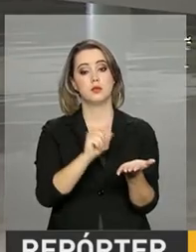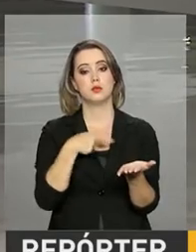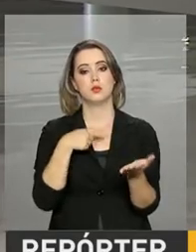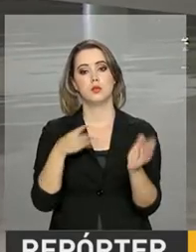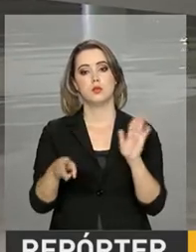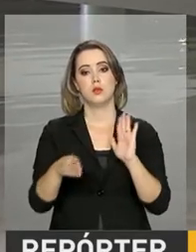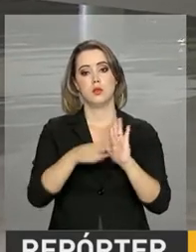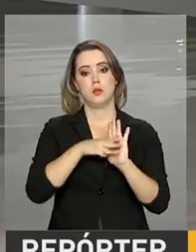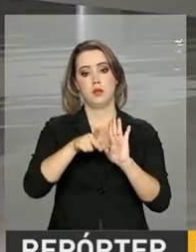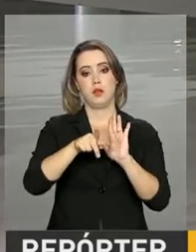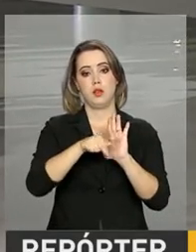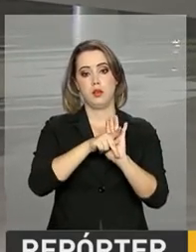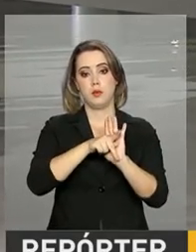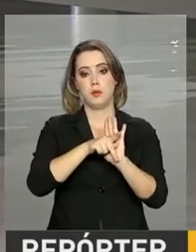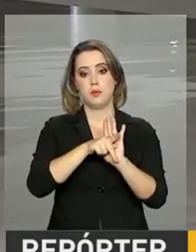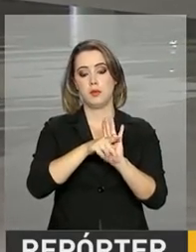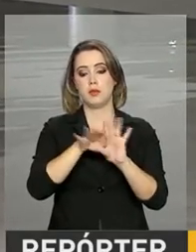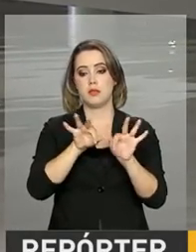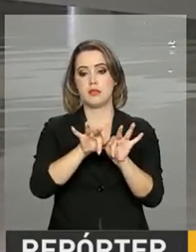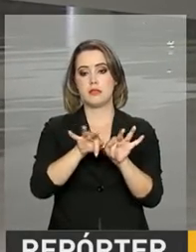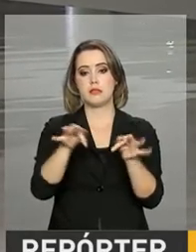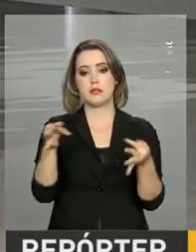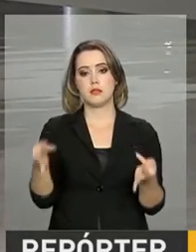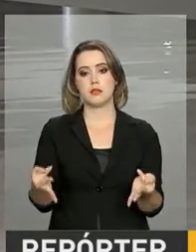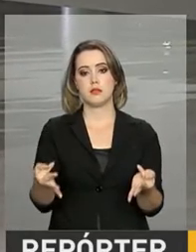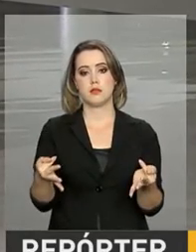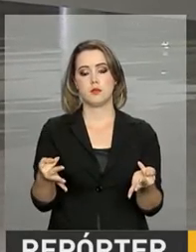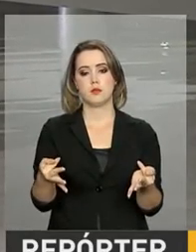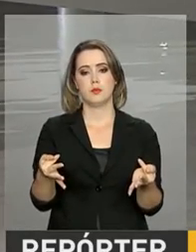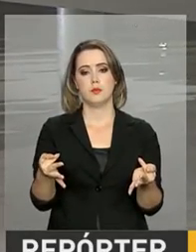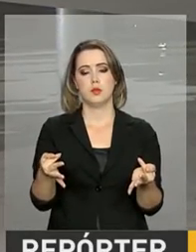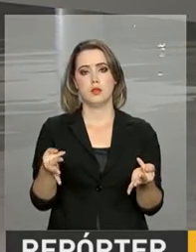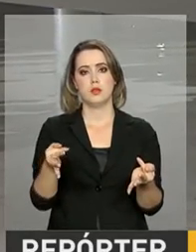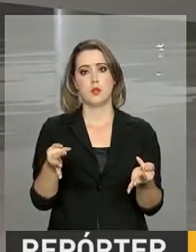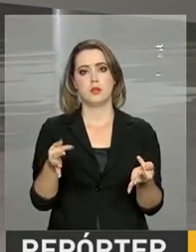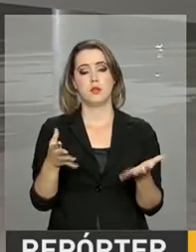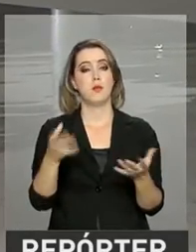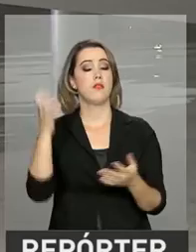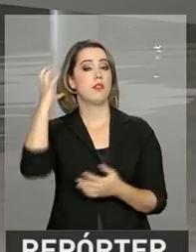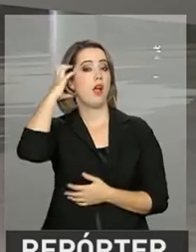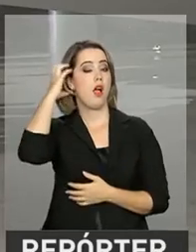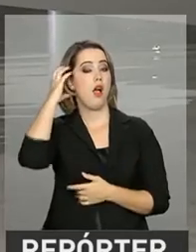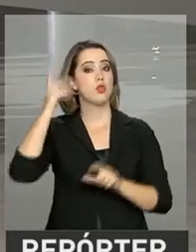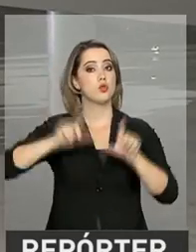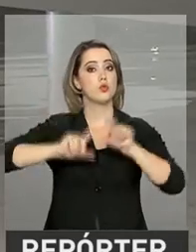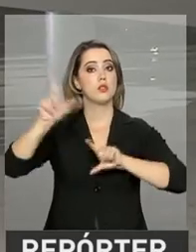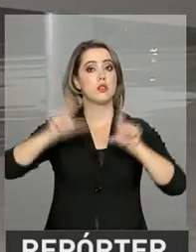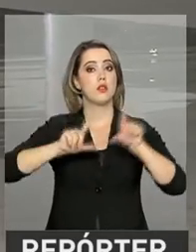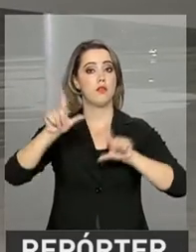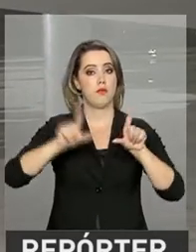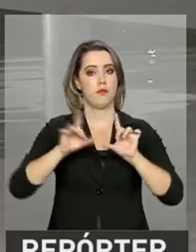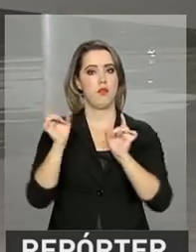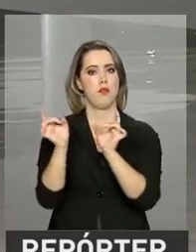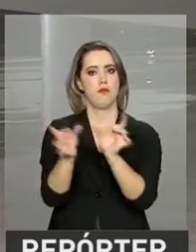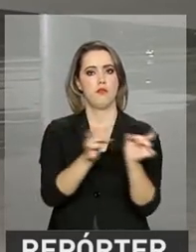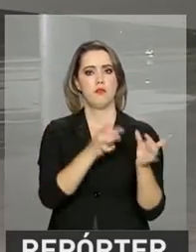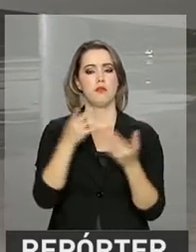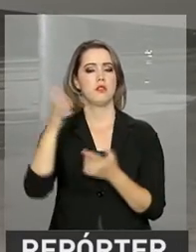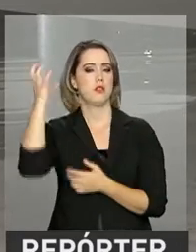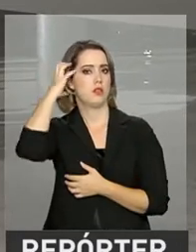medida provisória que simplifica os processos de outorgas de rádio e tv por assinatura vai ser feita pelo presidente michel temer